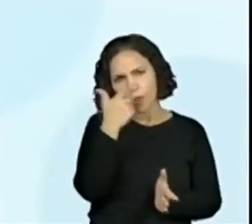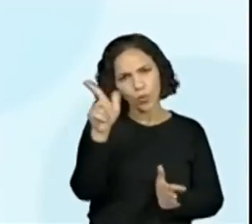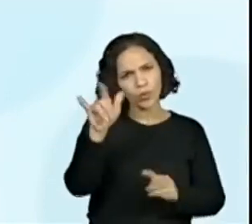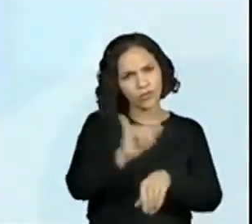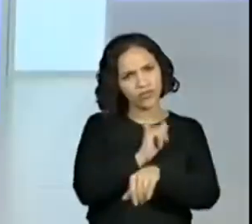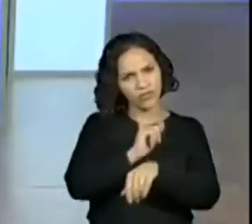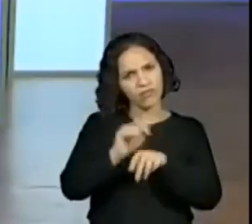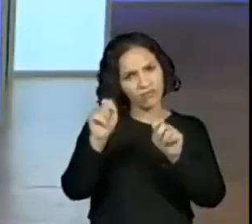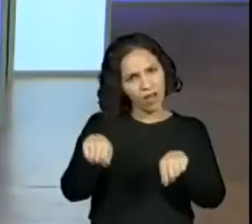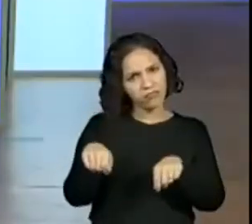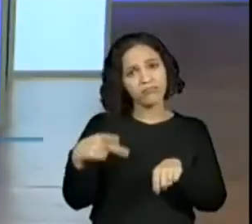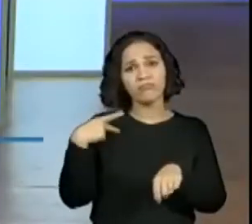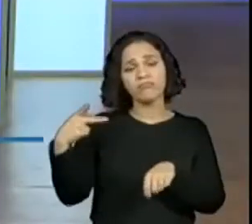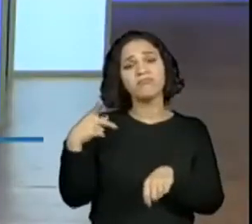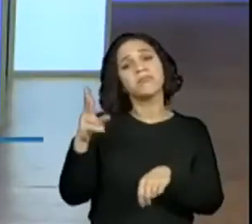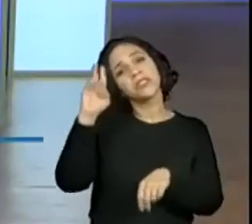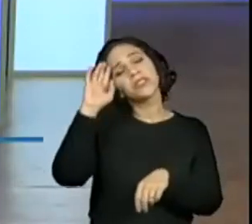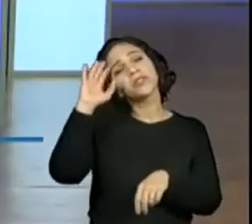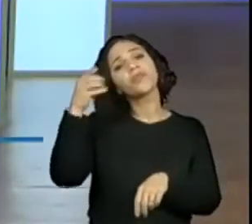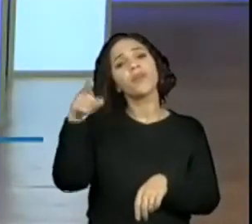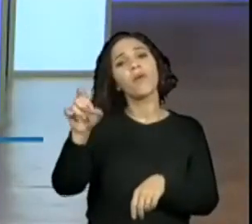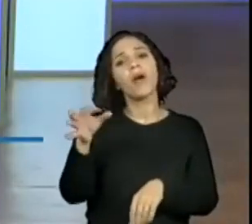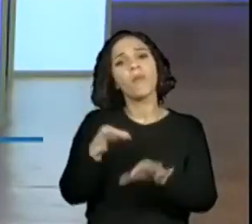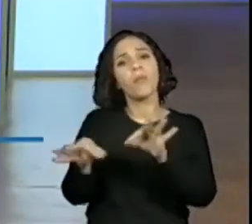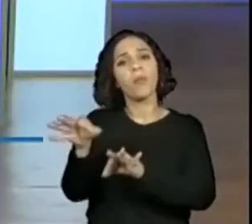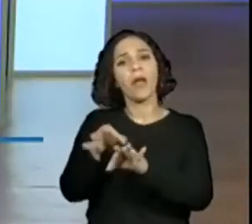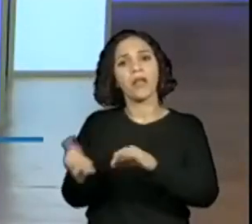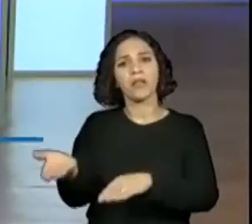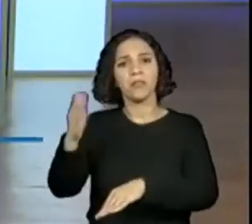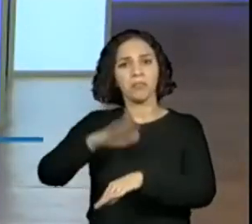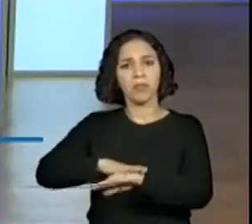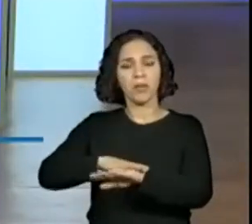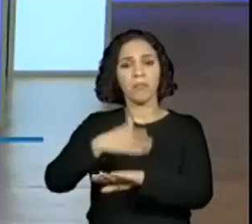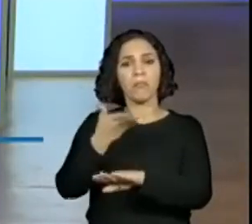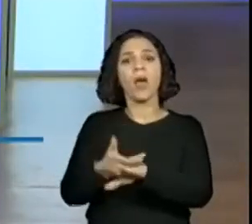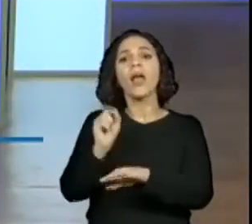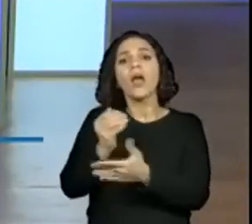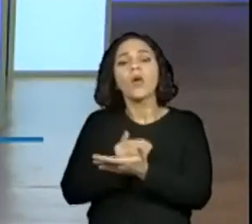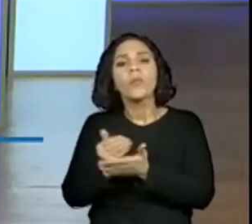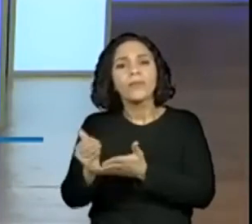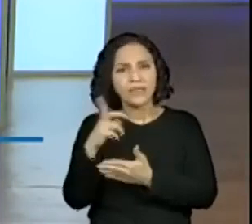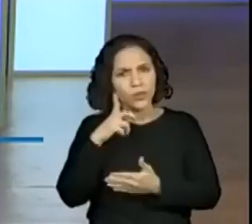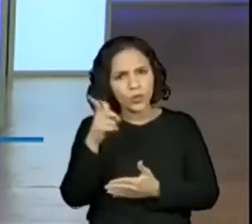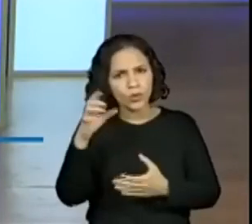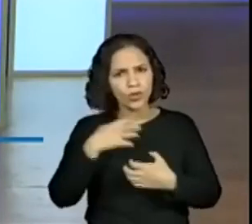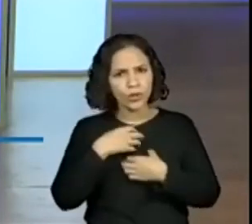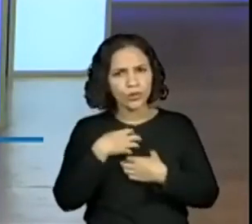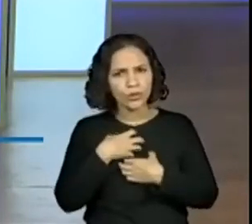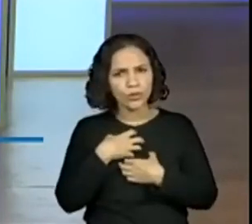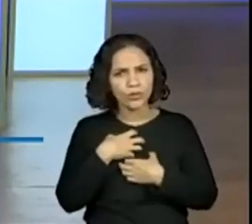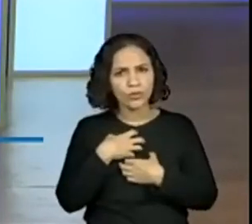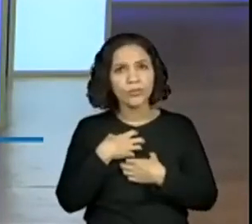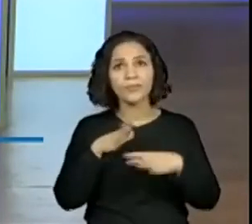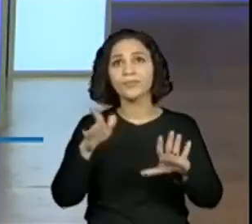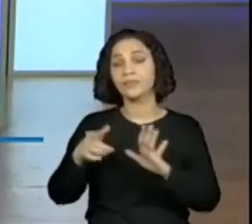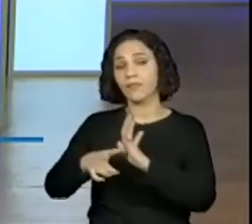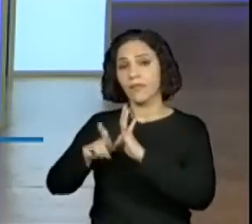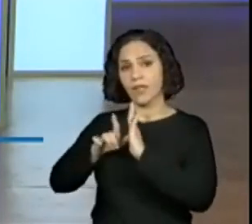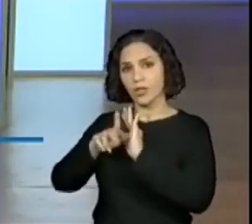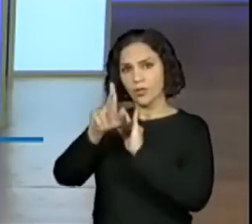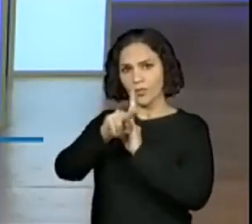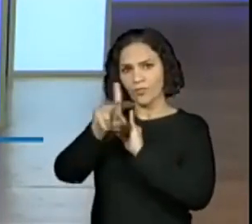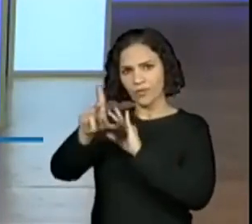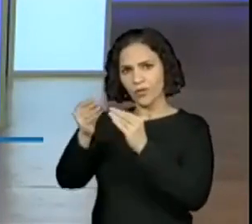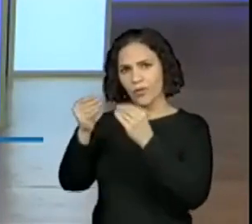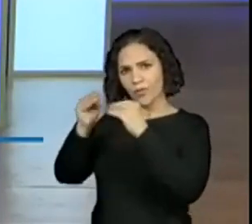nós fizemos o cara e coroa mas a gente teria outro jeito de resolver quem começar o jogo por exemplo E aí antes os professores tinham até